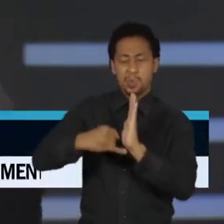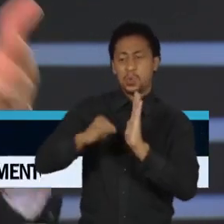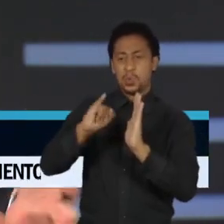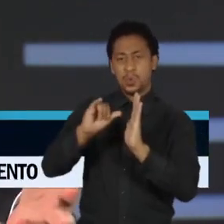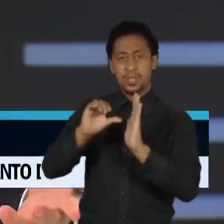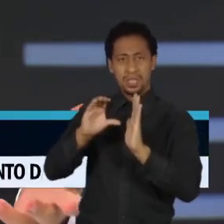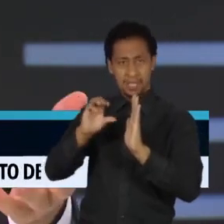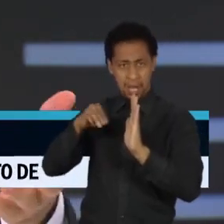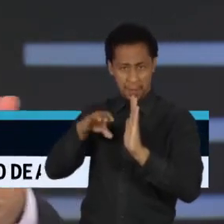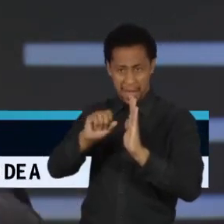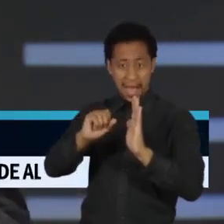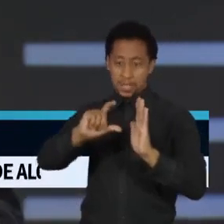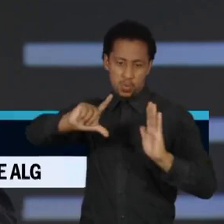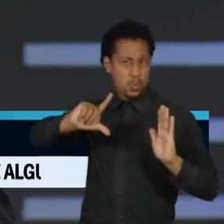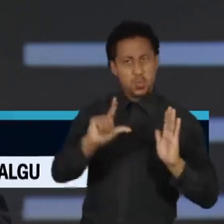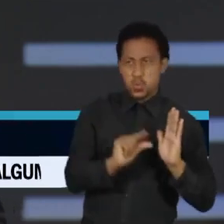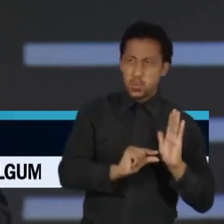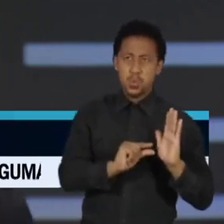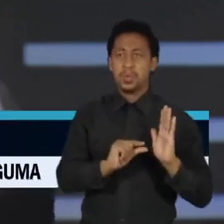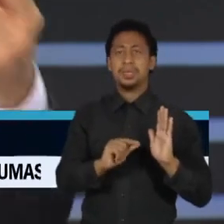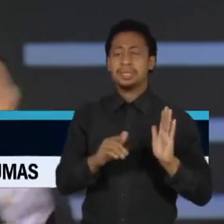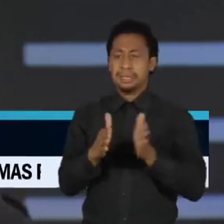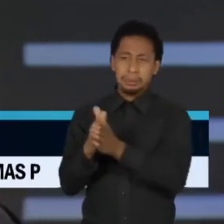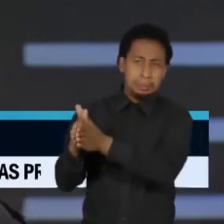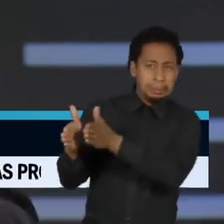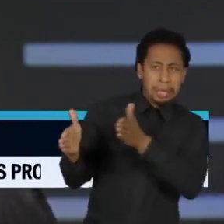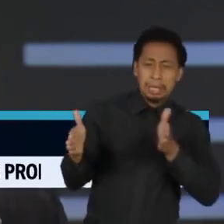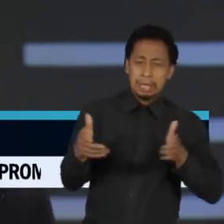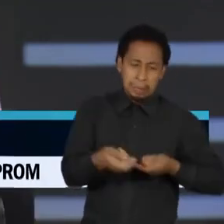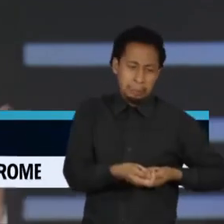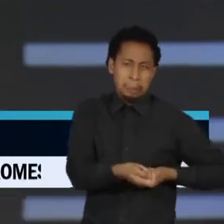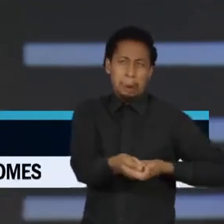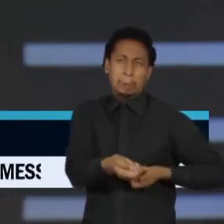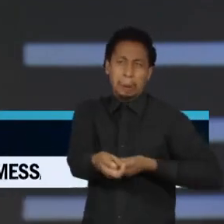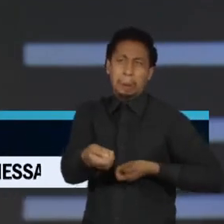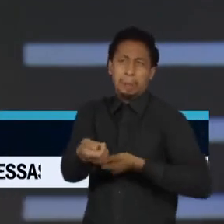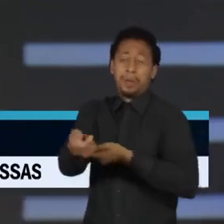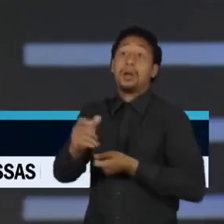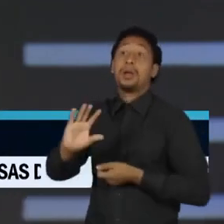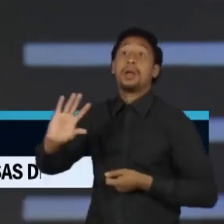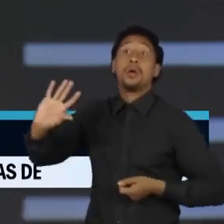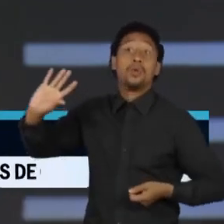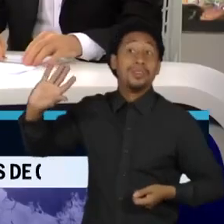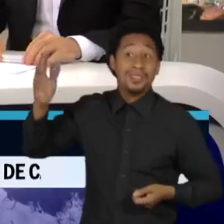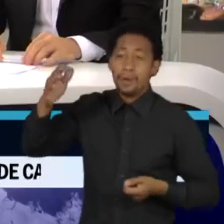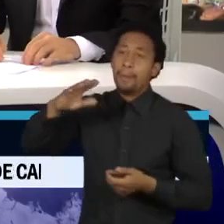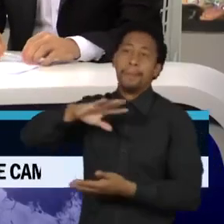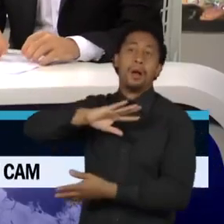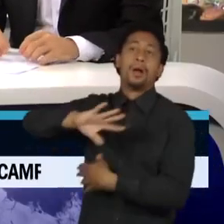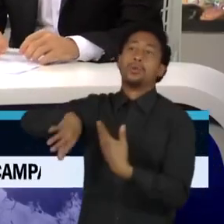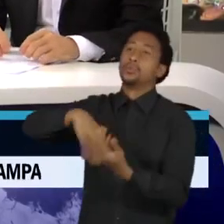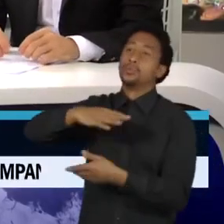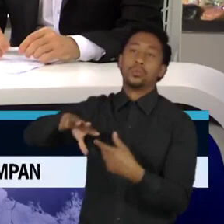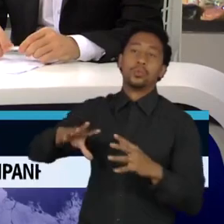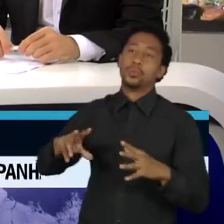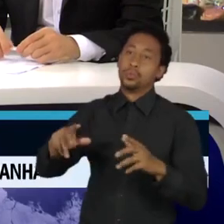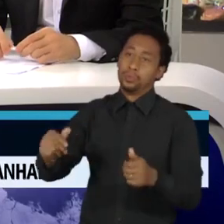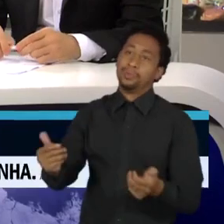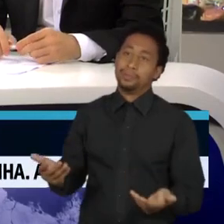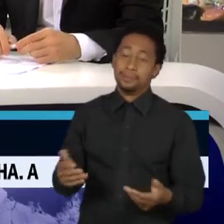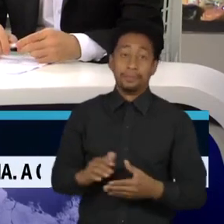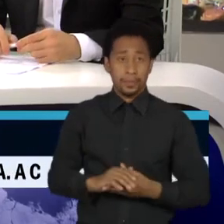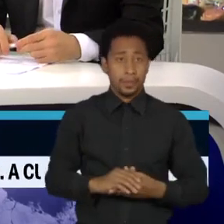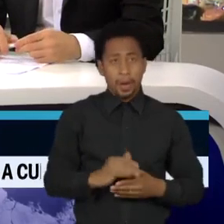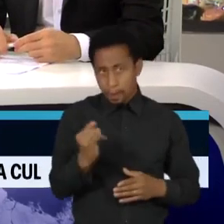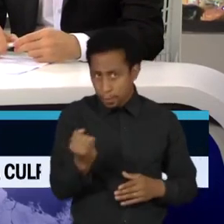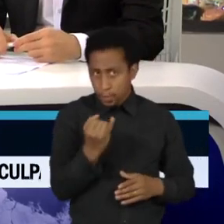de tirar artificialmente impostos temporários e etc., que bagunçou um pouco. Agora, Cenis, você acha possível ter uma taxa